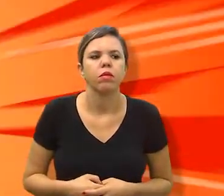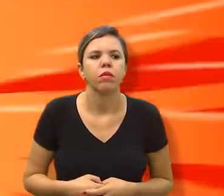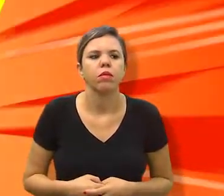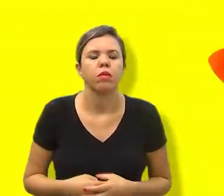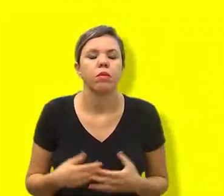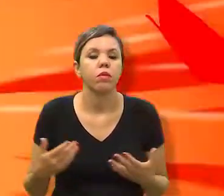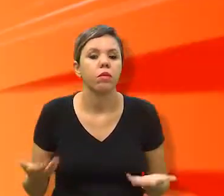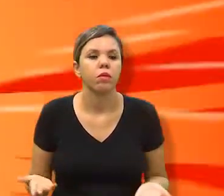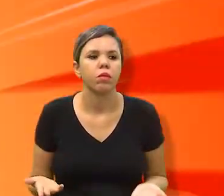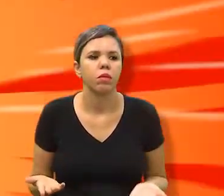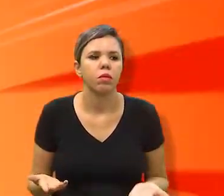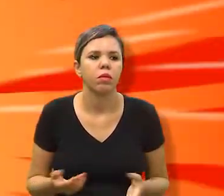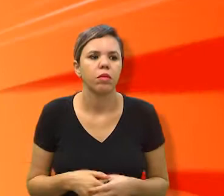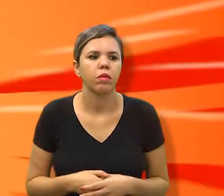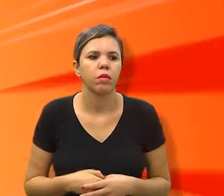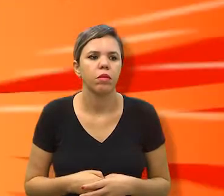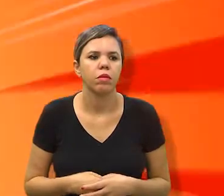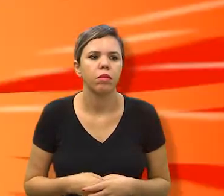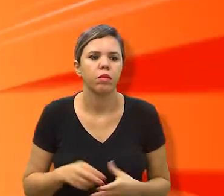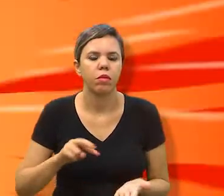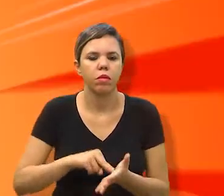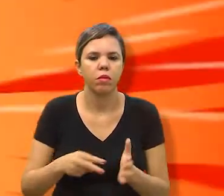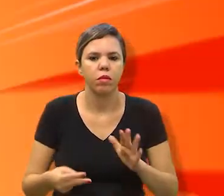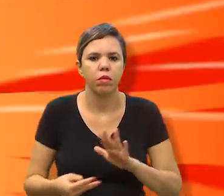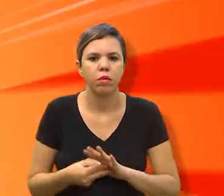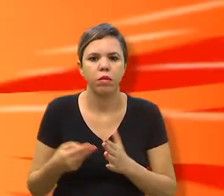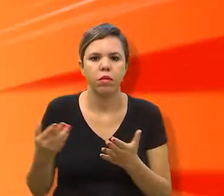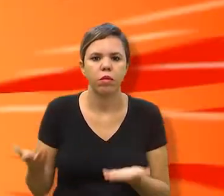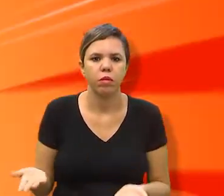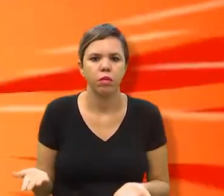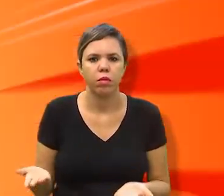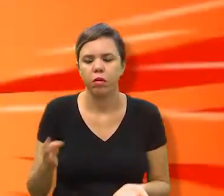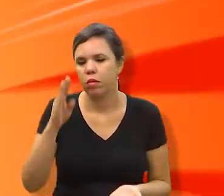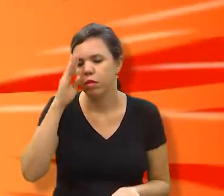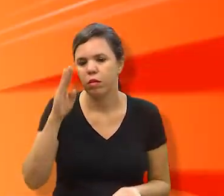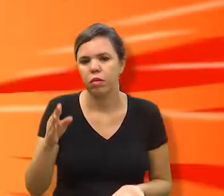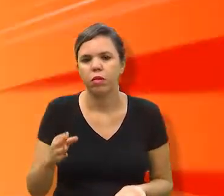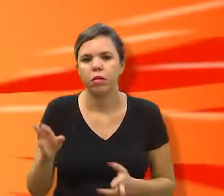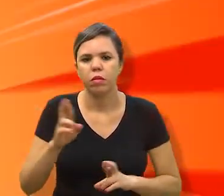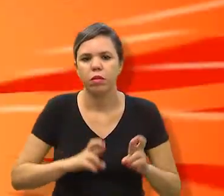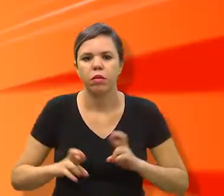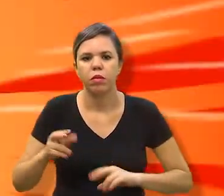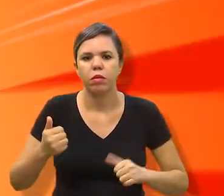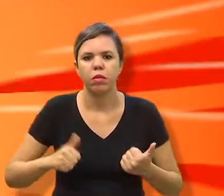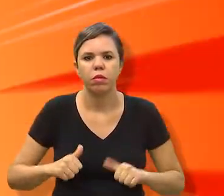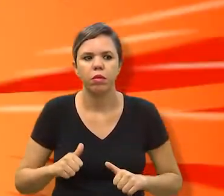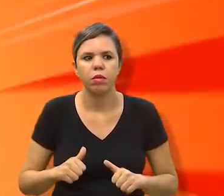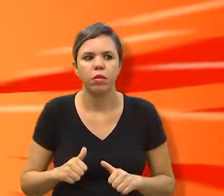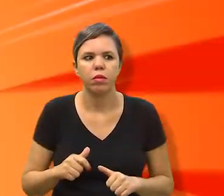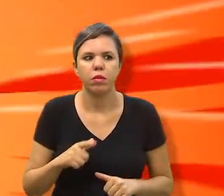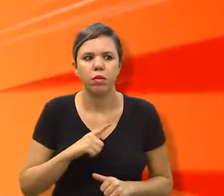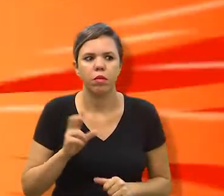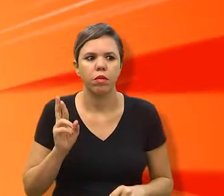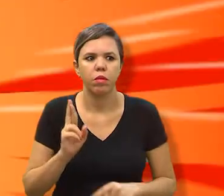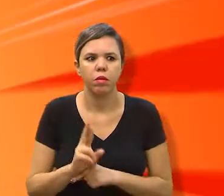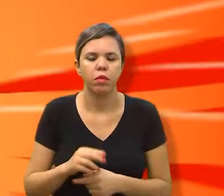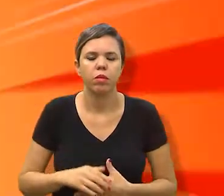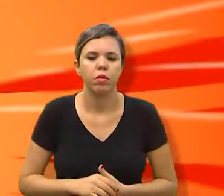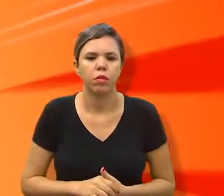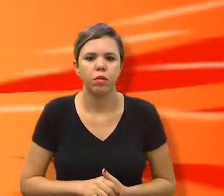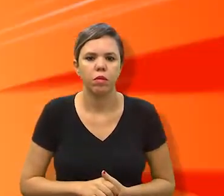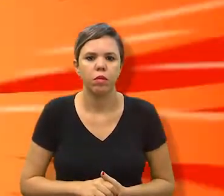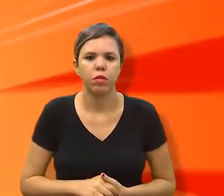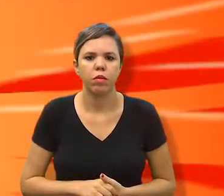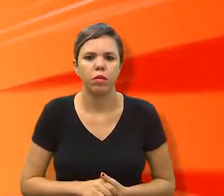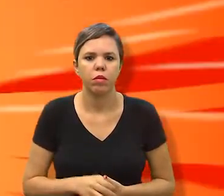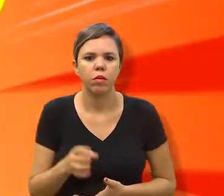e aí esse monstro, ele representa o quê? A princípio, pelo menos a minha análise, né? Esse escaravelho representa